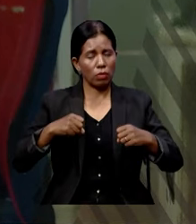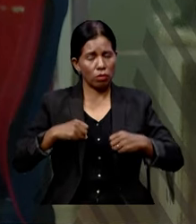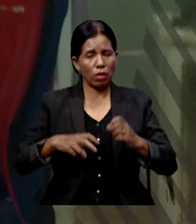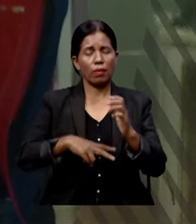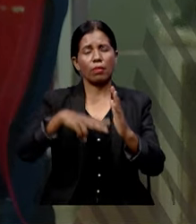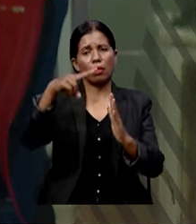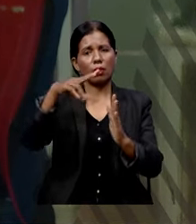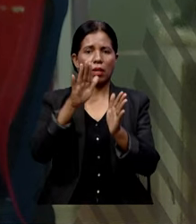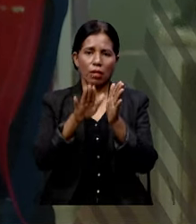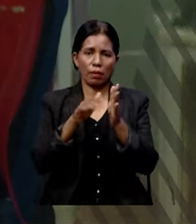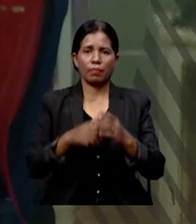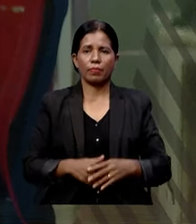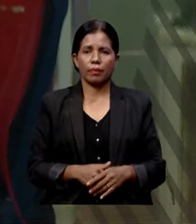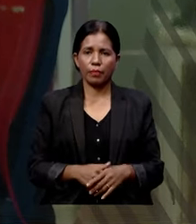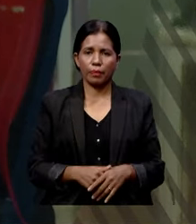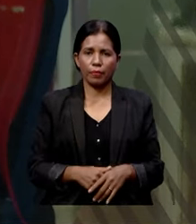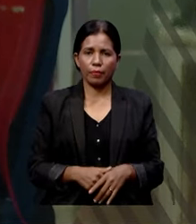Valor Kik.